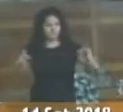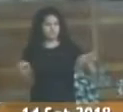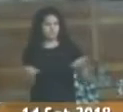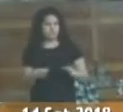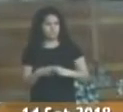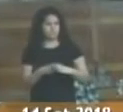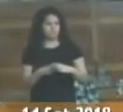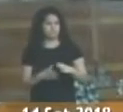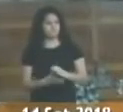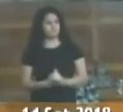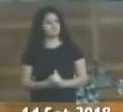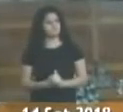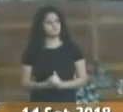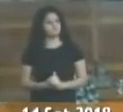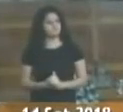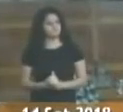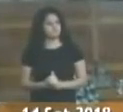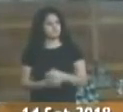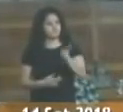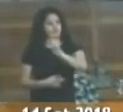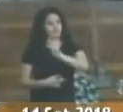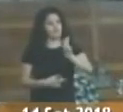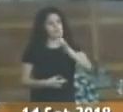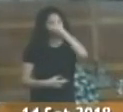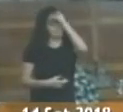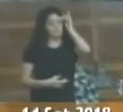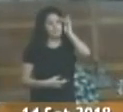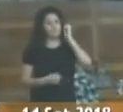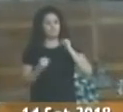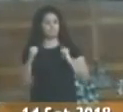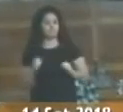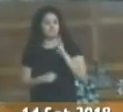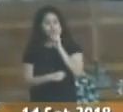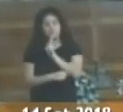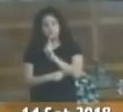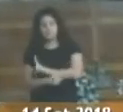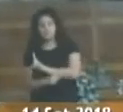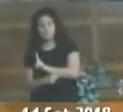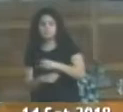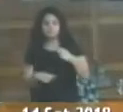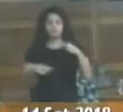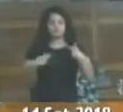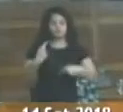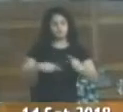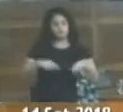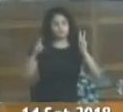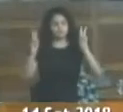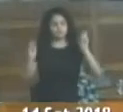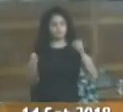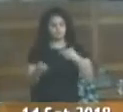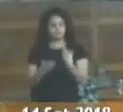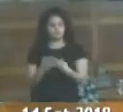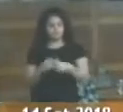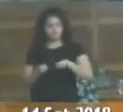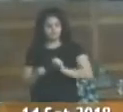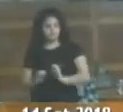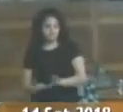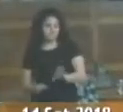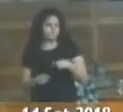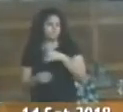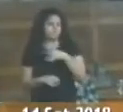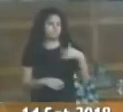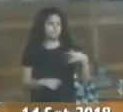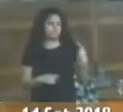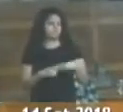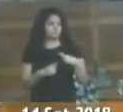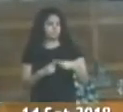de Vereadores tem, nomeasse uma pessoa para acompanhar a discussão relativa à educação e à saúde. Porque uma audiência